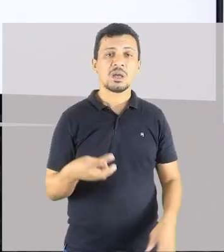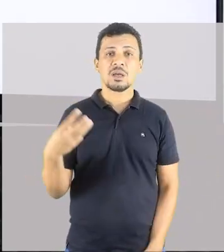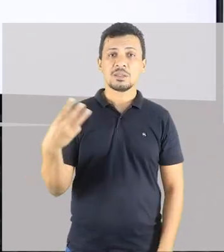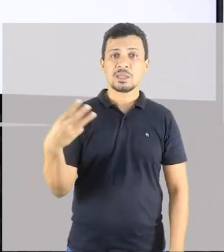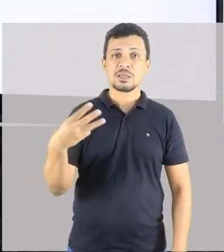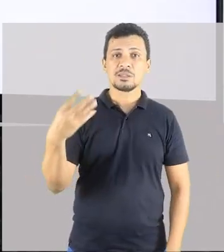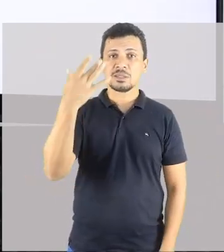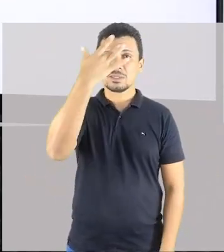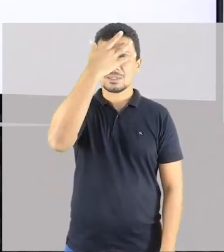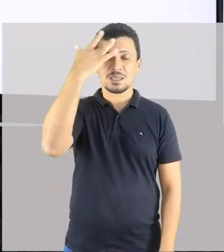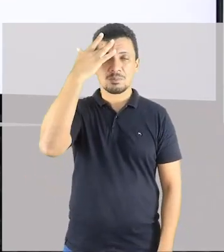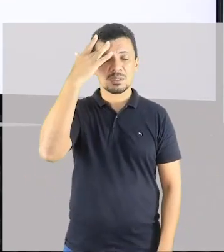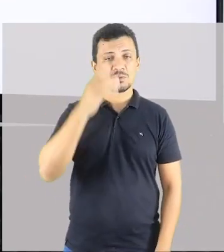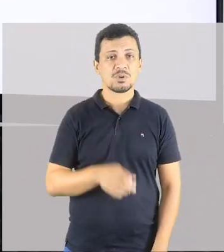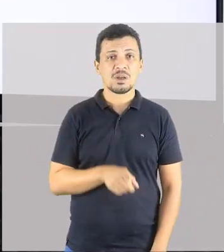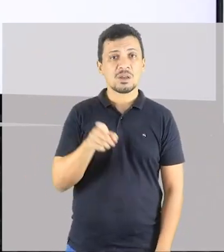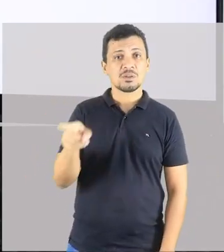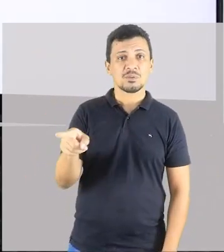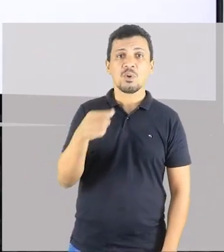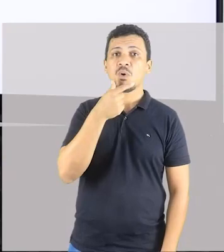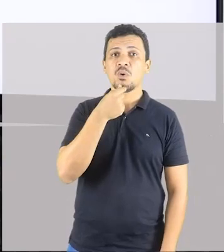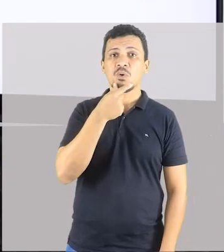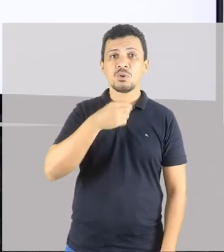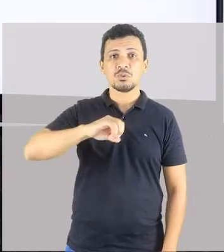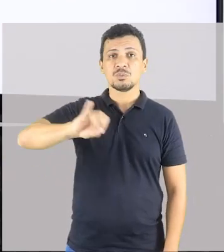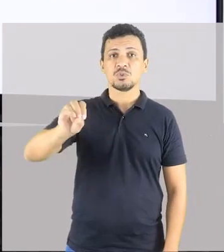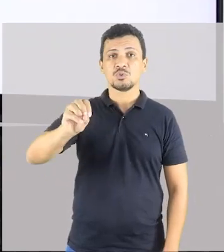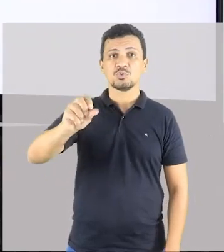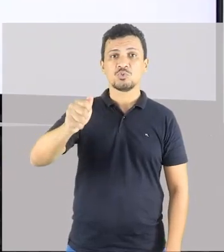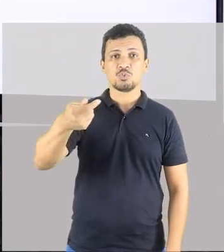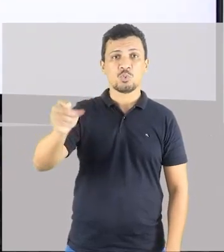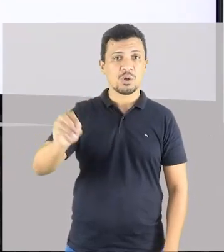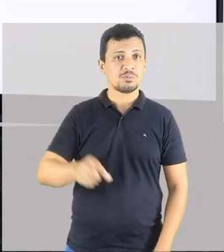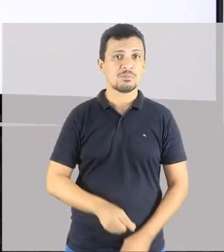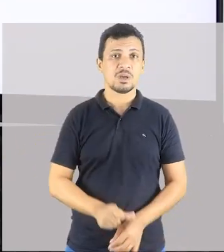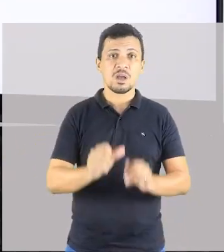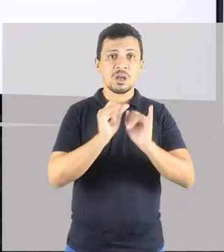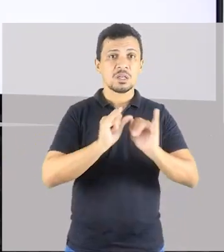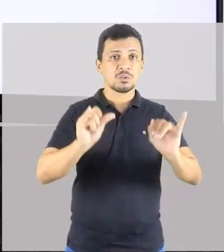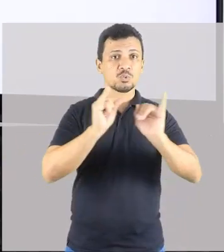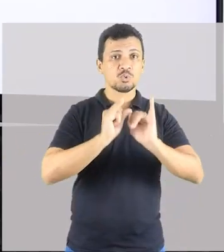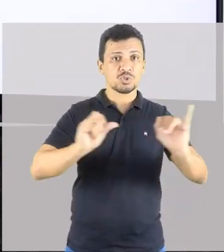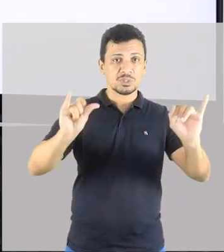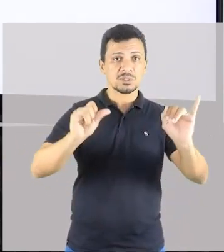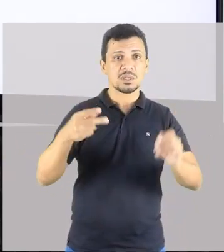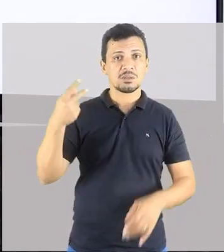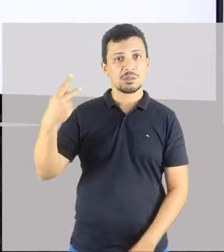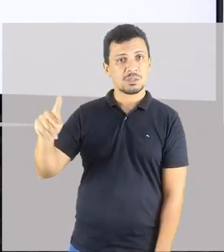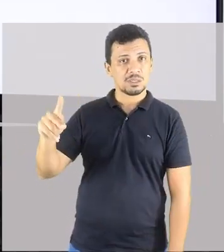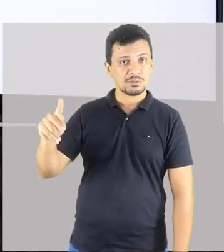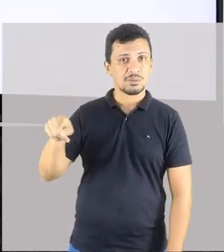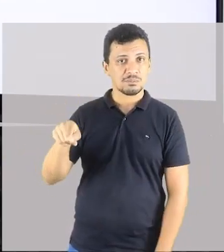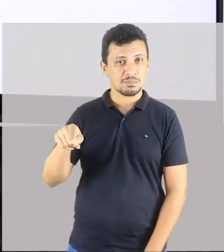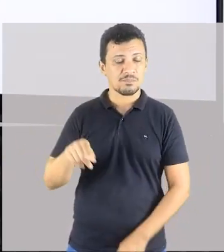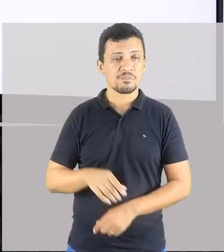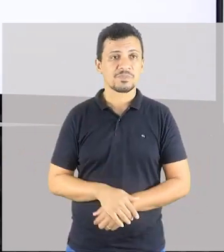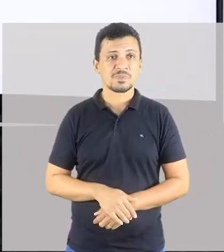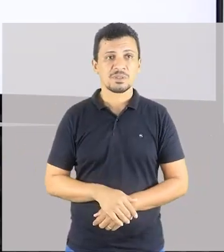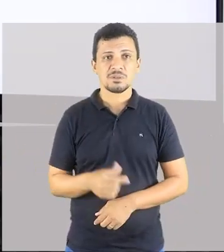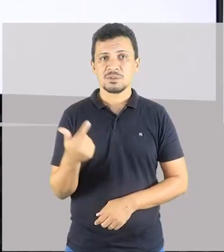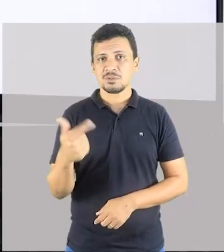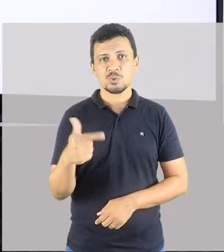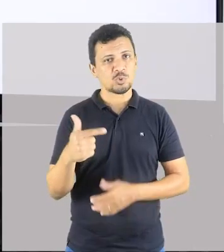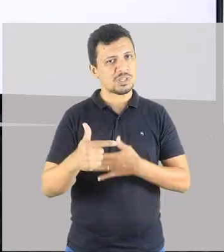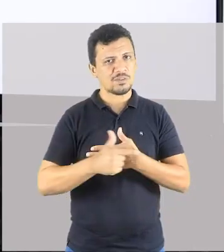pessoa, porque ele está falando do João Gostoso, certo? Está dando uma notícia, está falando dele, certo? Então, nós não